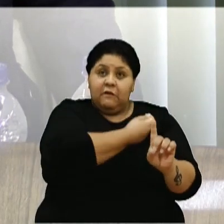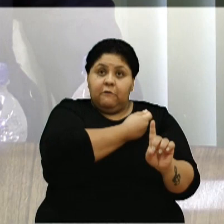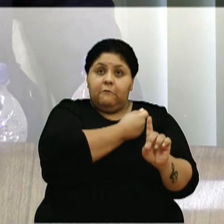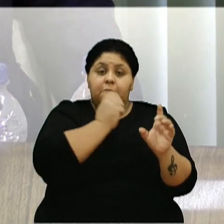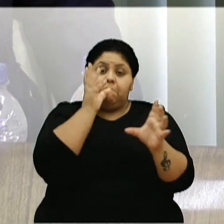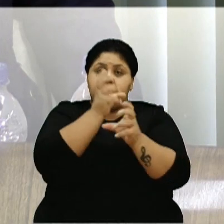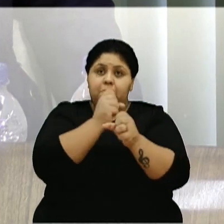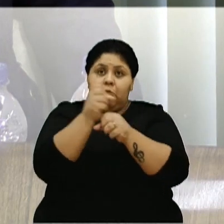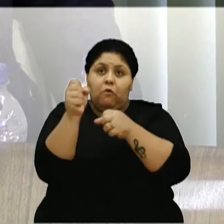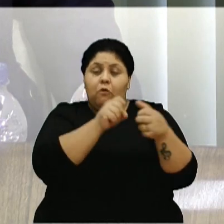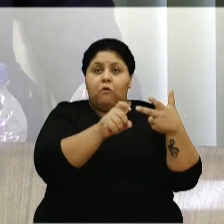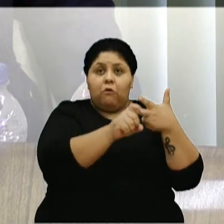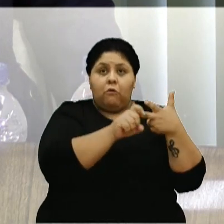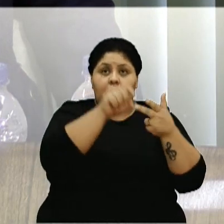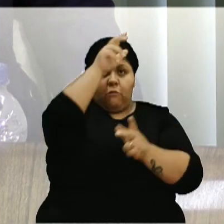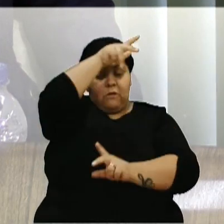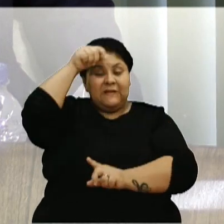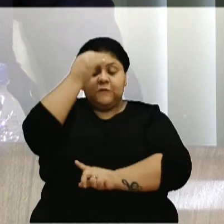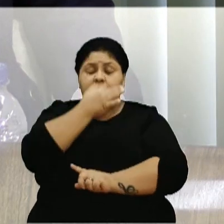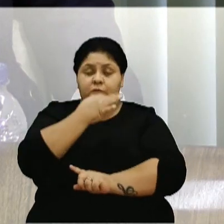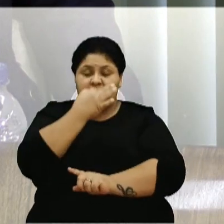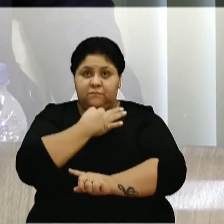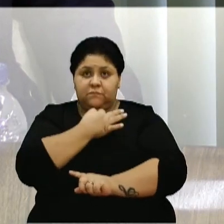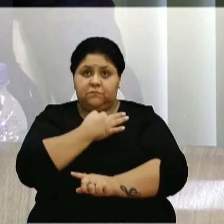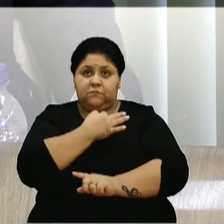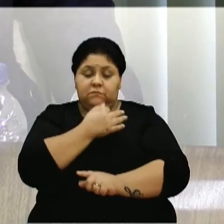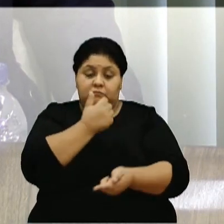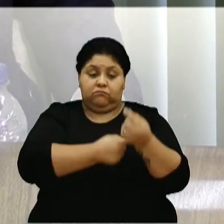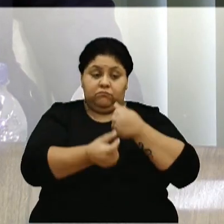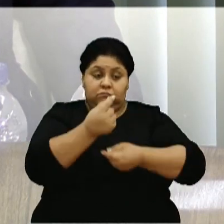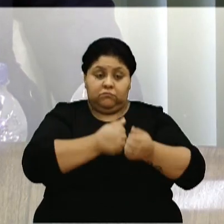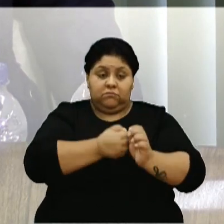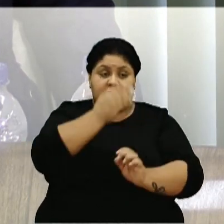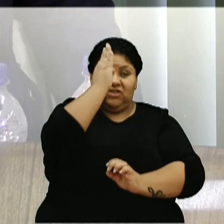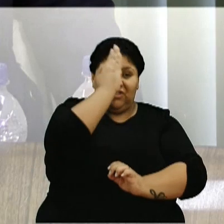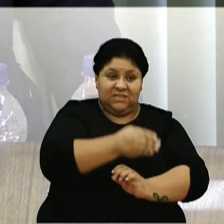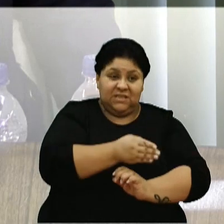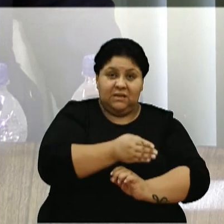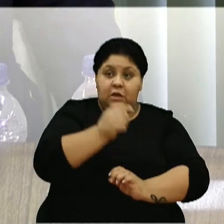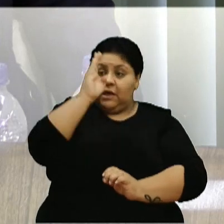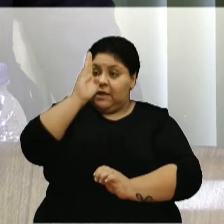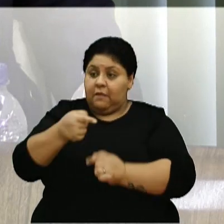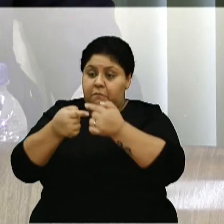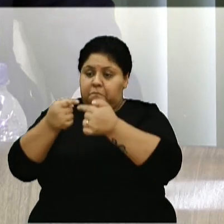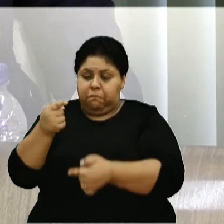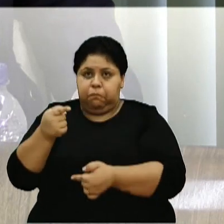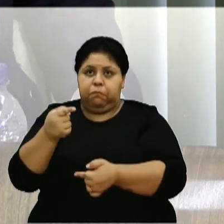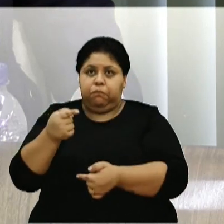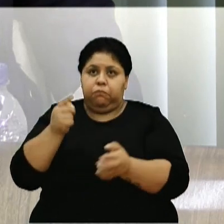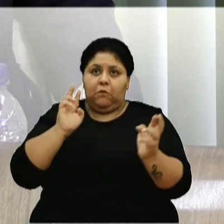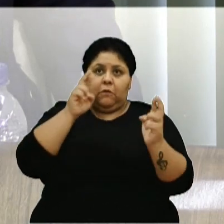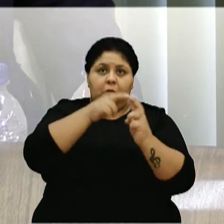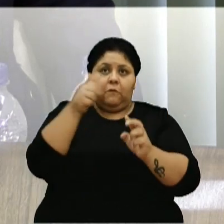de contas do Poder Executivo do município de Caxias do Sul, administração direta e indireta, referente ao